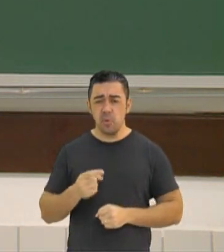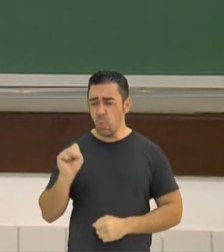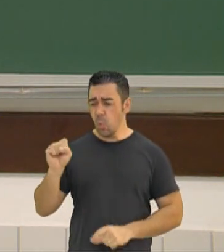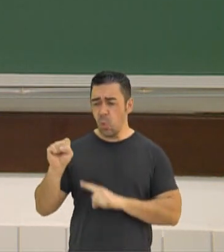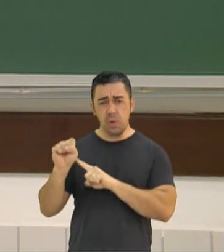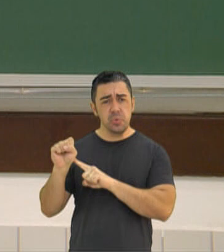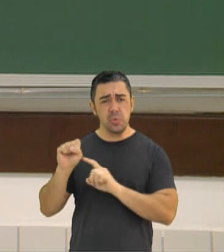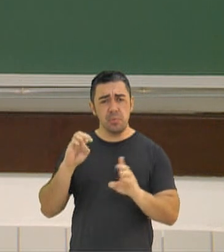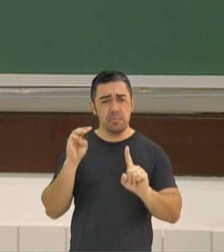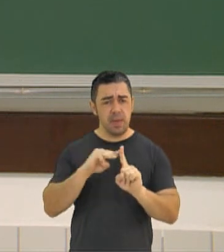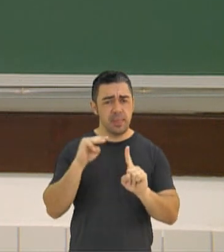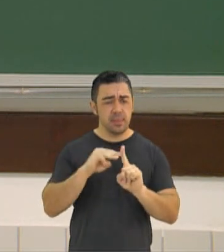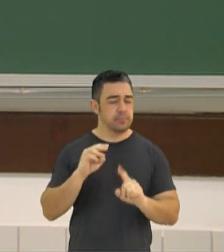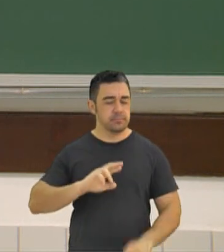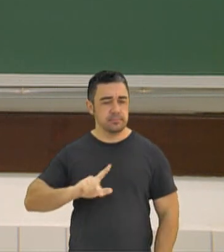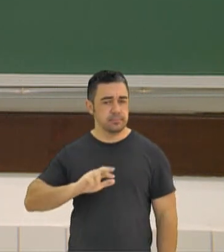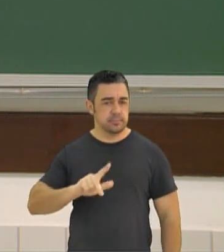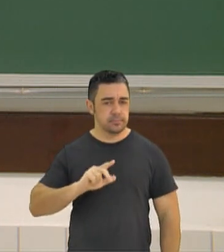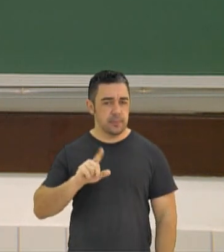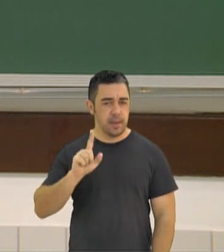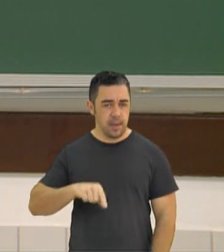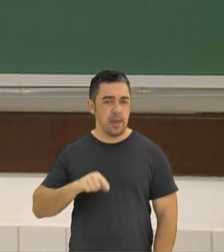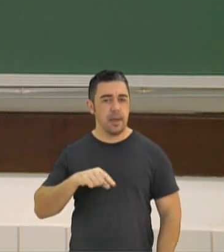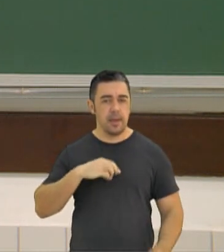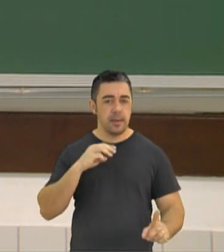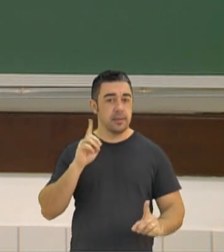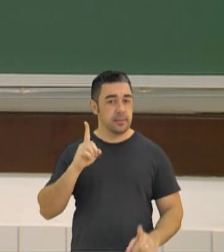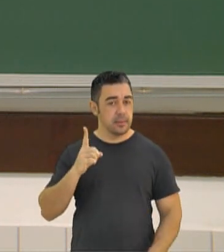metas. Nós estamos vendo que as metas do milênio já